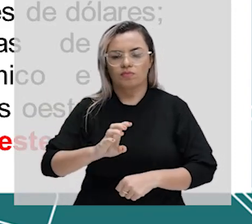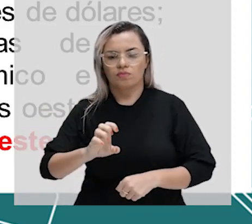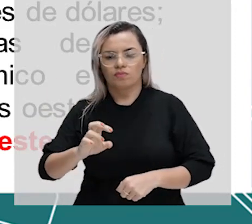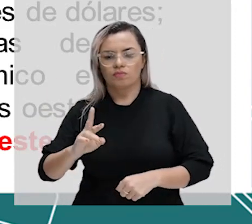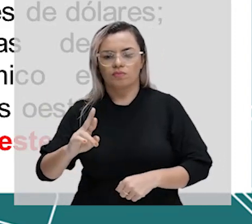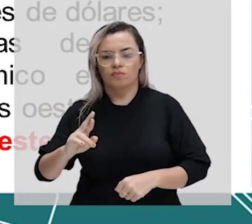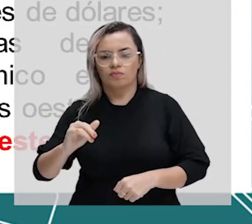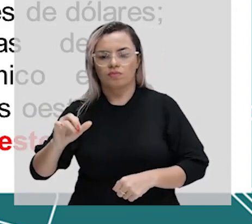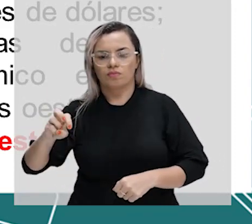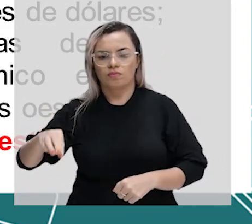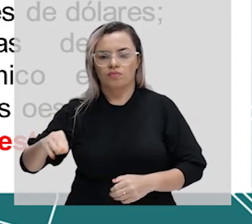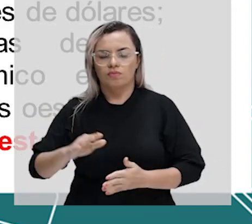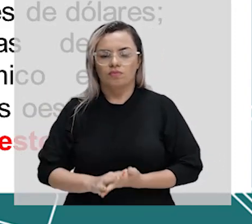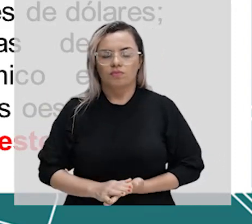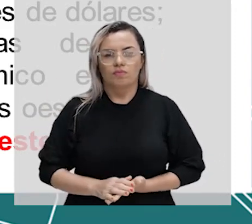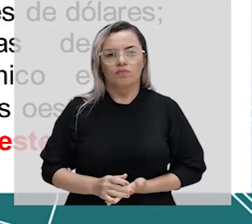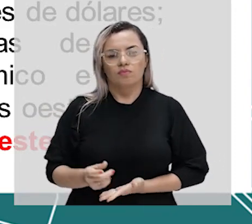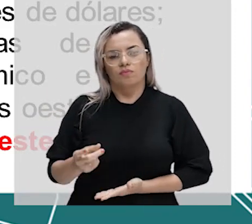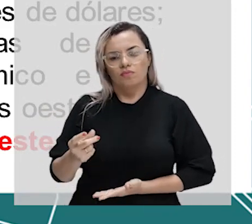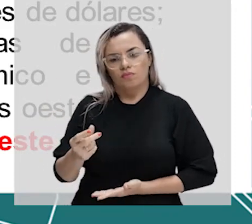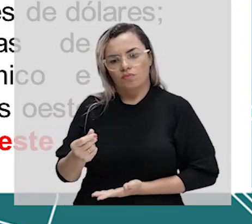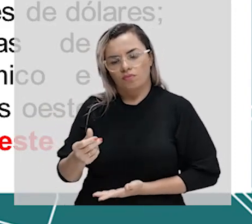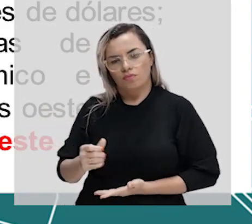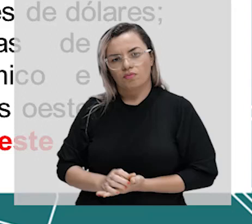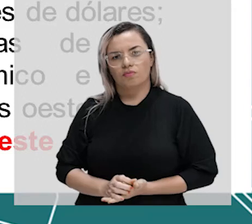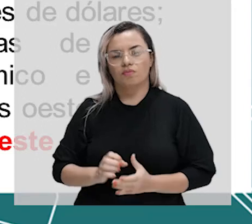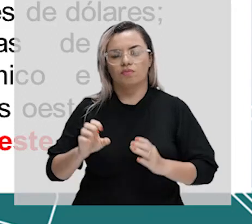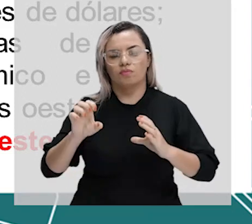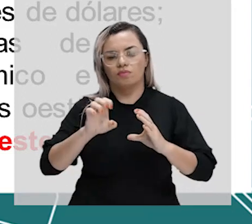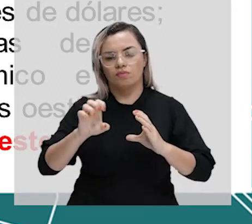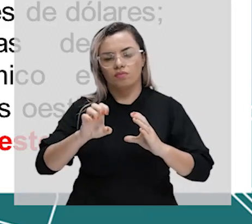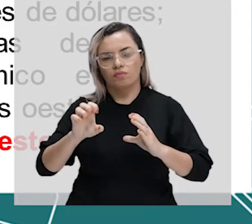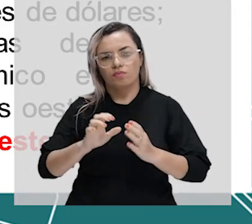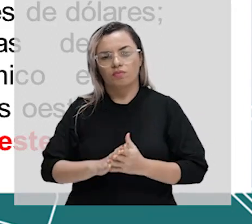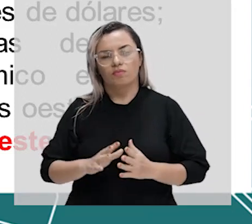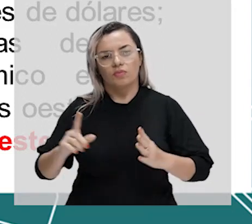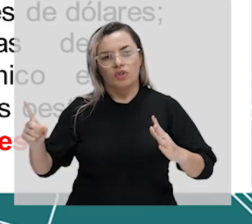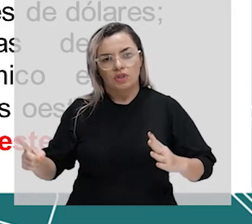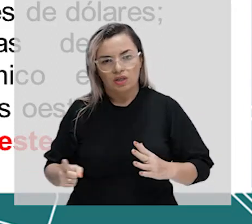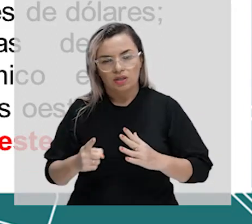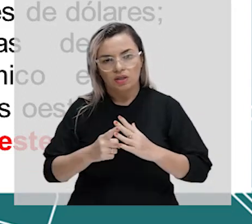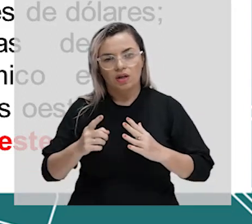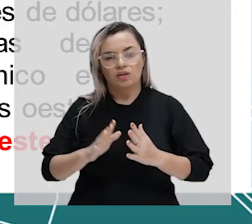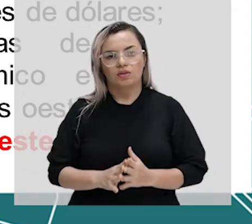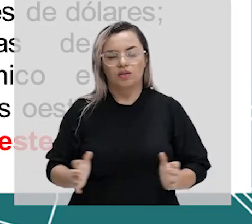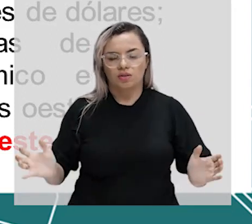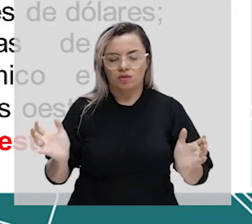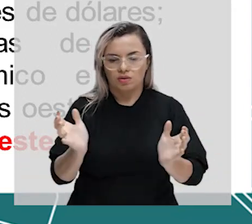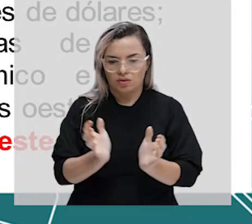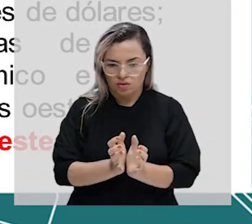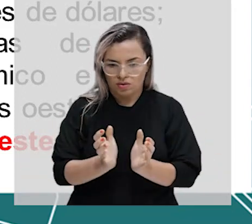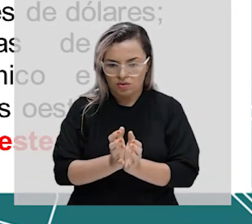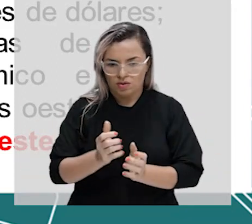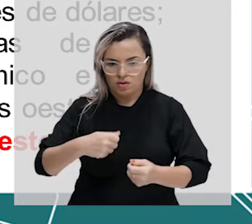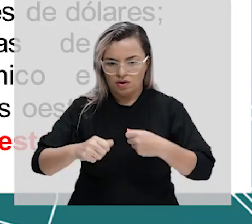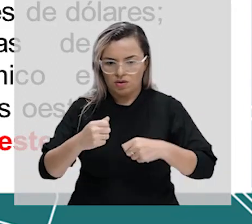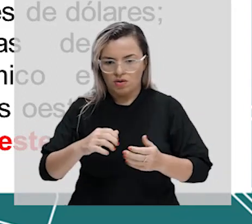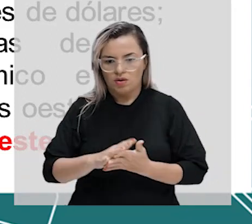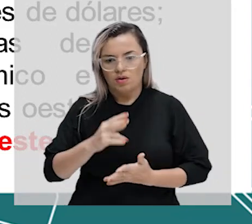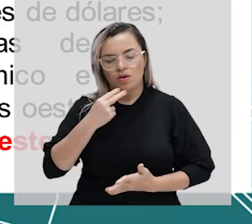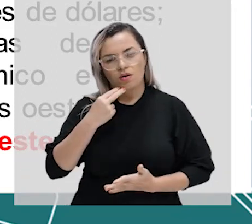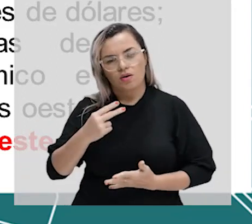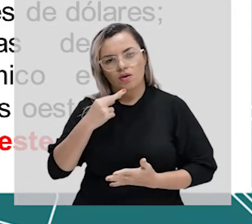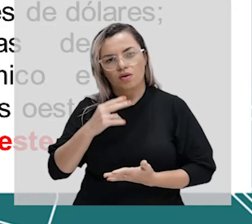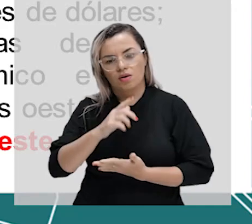país. Moeda oficial é o euro, né? Integrado aí do bloco econômico. O idioma oficial é o alemão. O primeiro-ministro atual é o Olaf